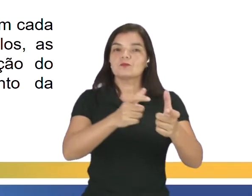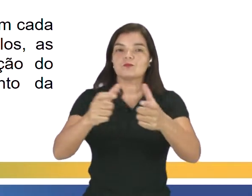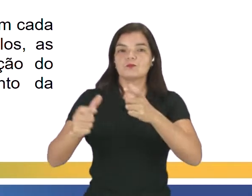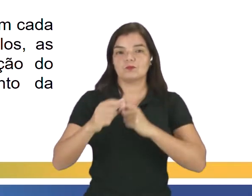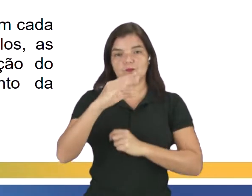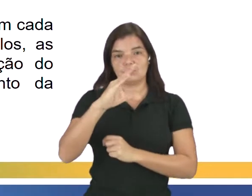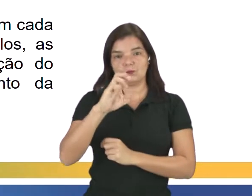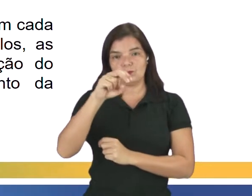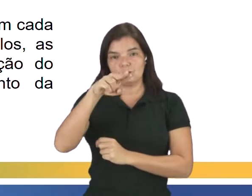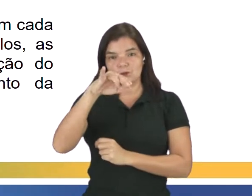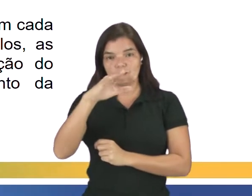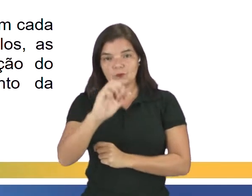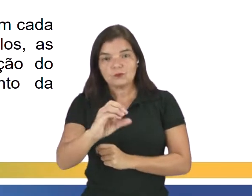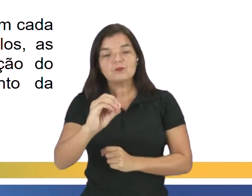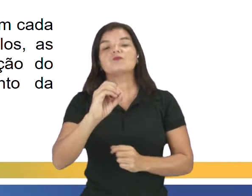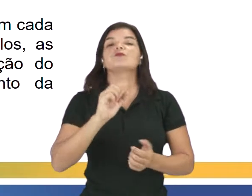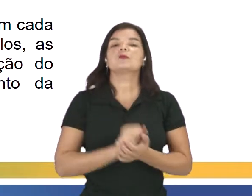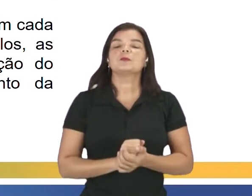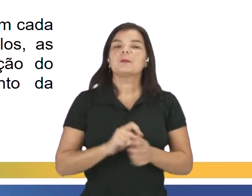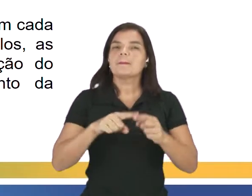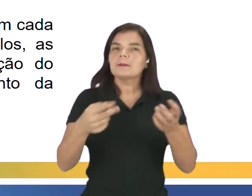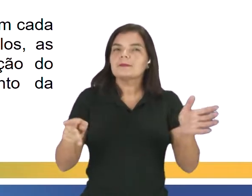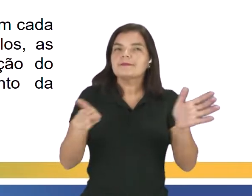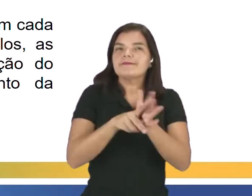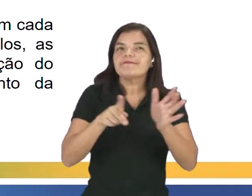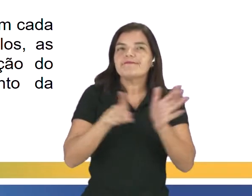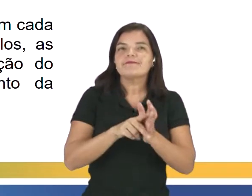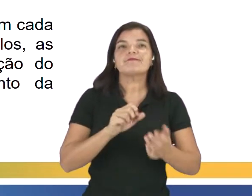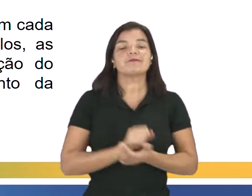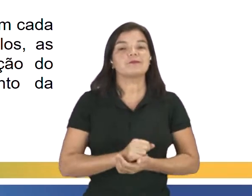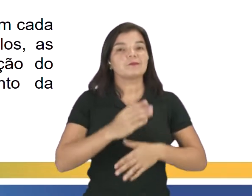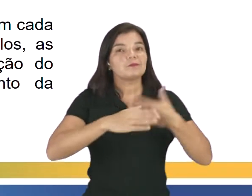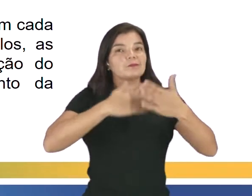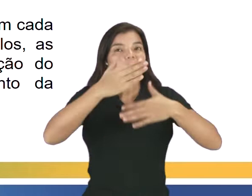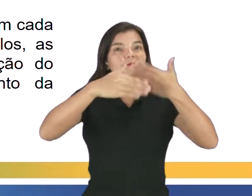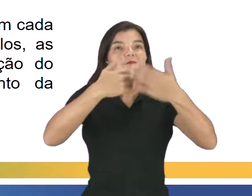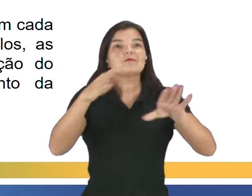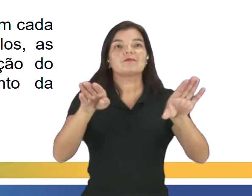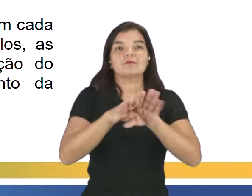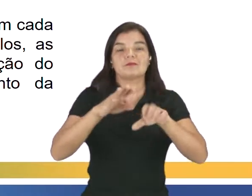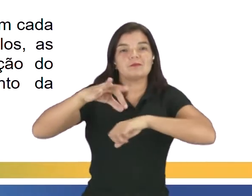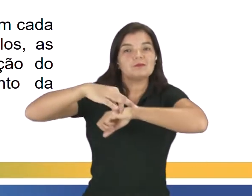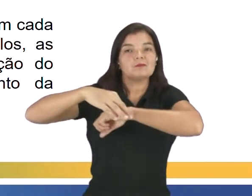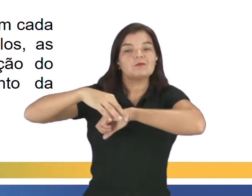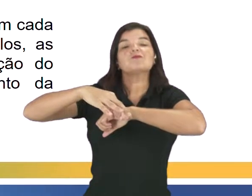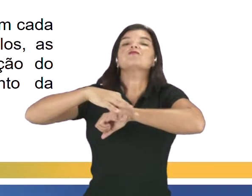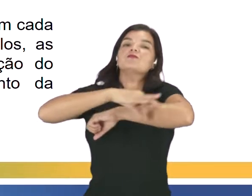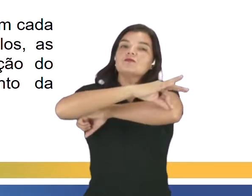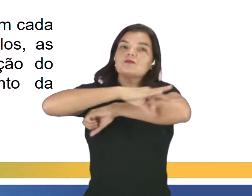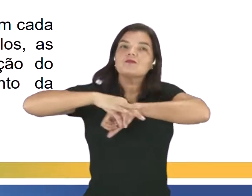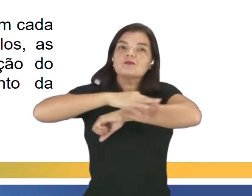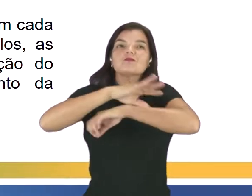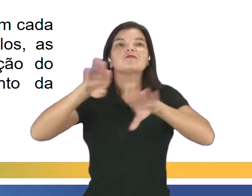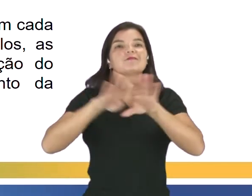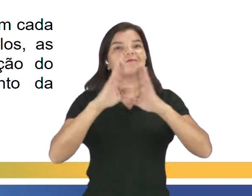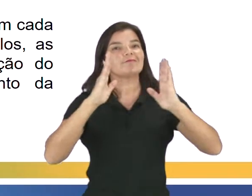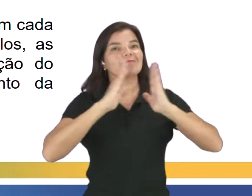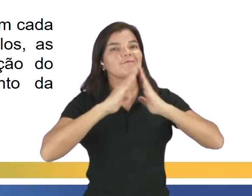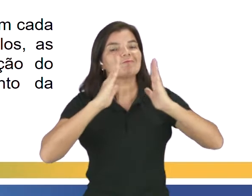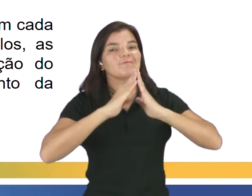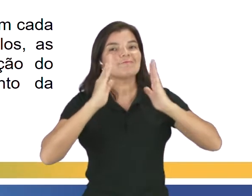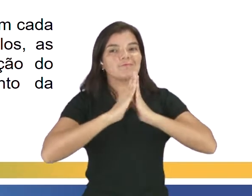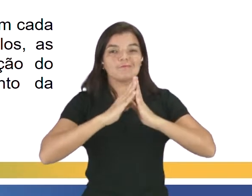espaço cênico, mais especificamente do desenvolvimento da arquitetura da casa